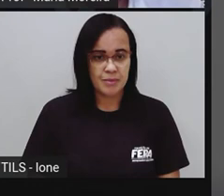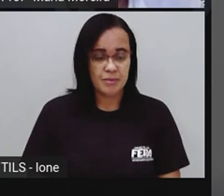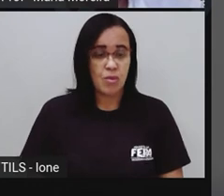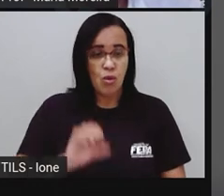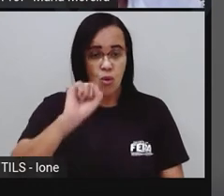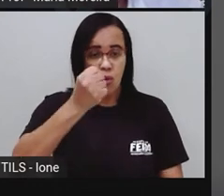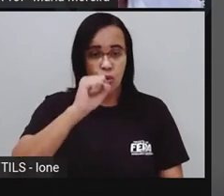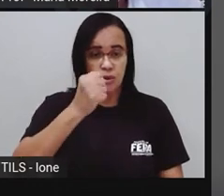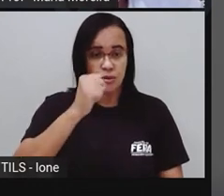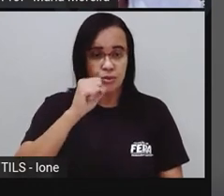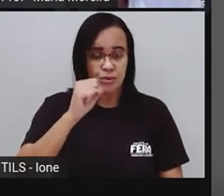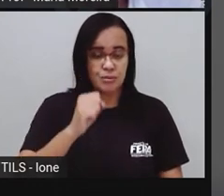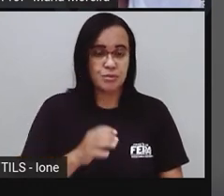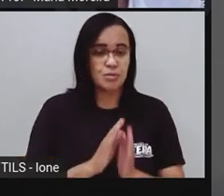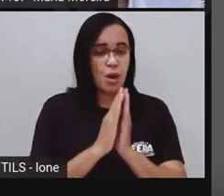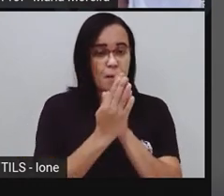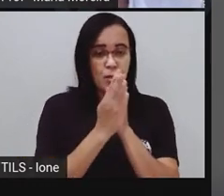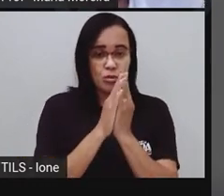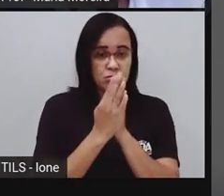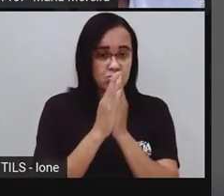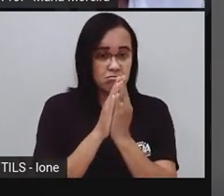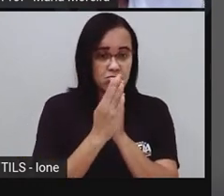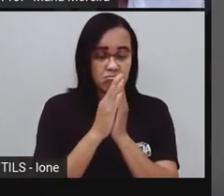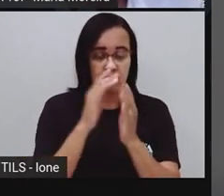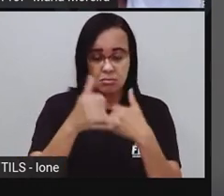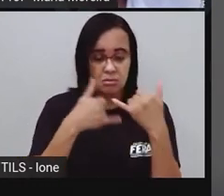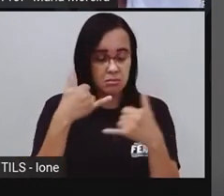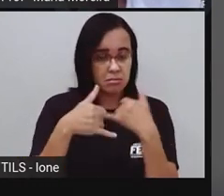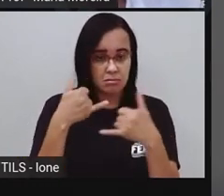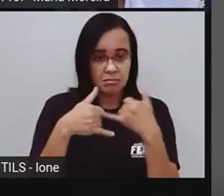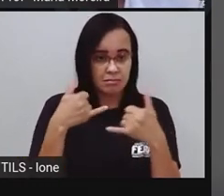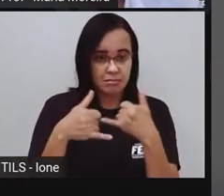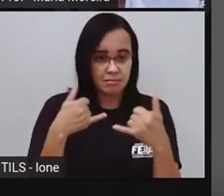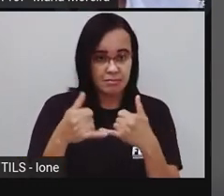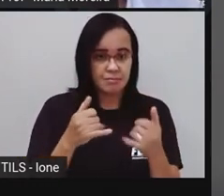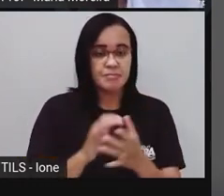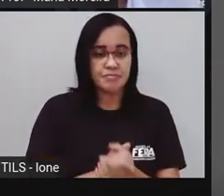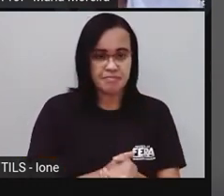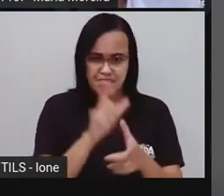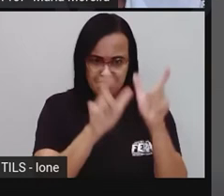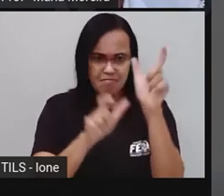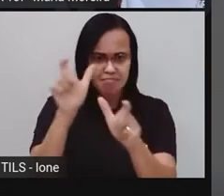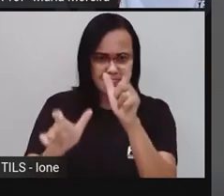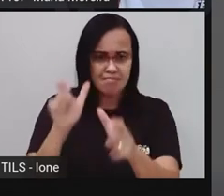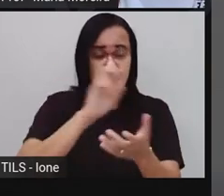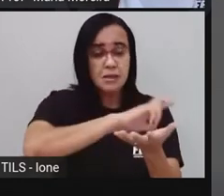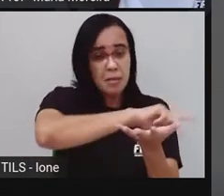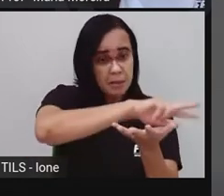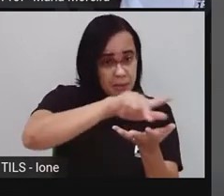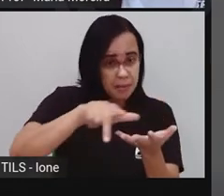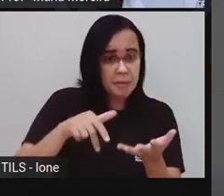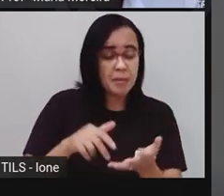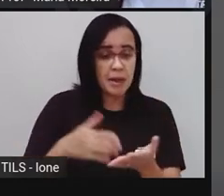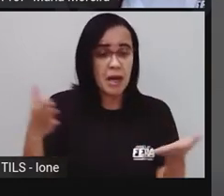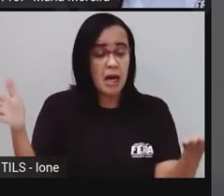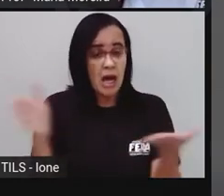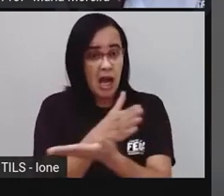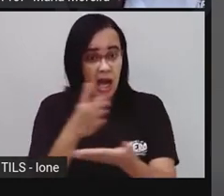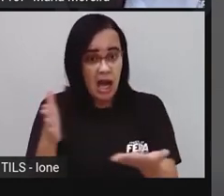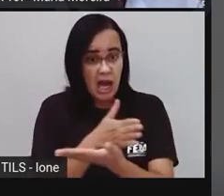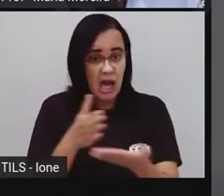oito ó 81 mais né de personagens variados alguns dinossauros